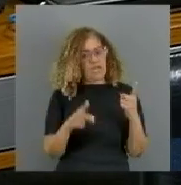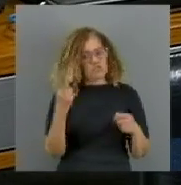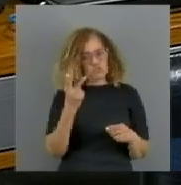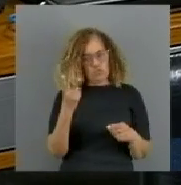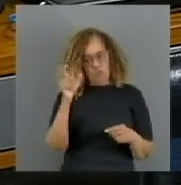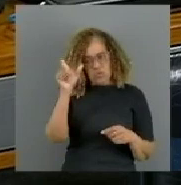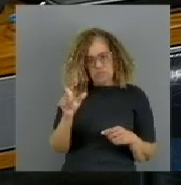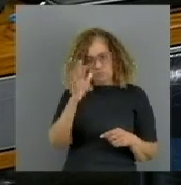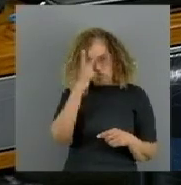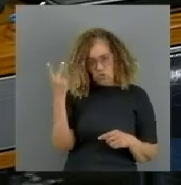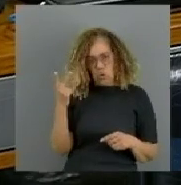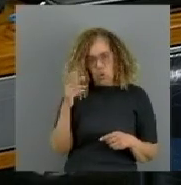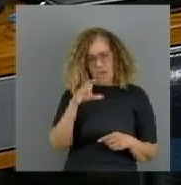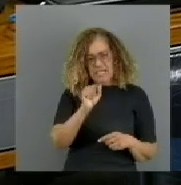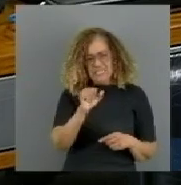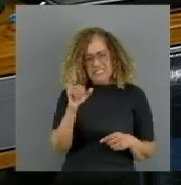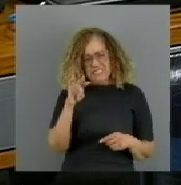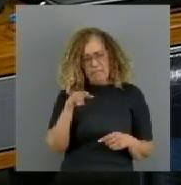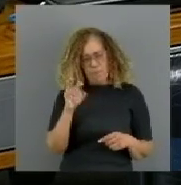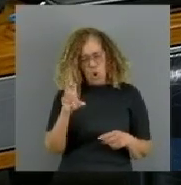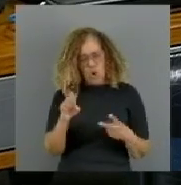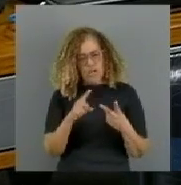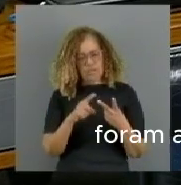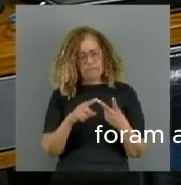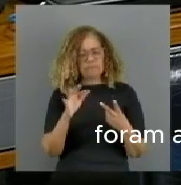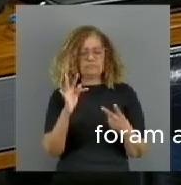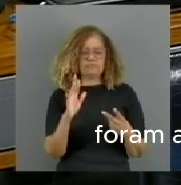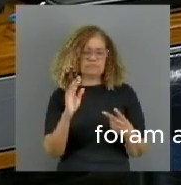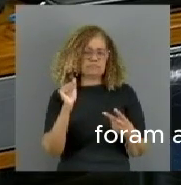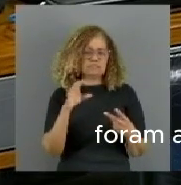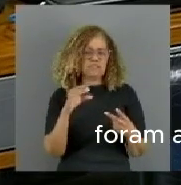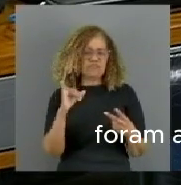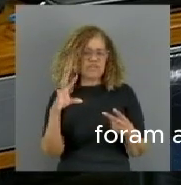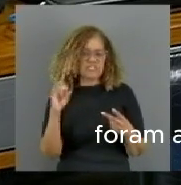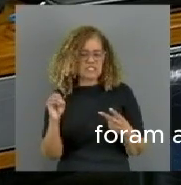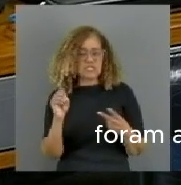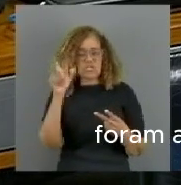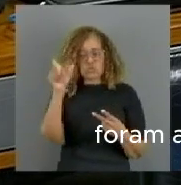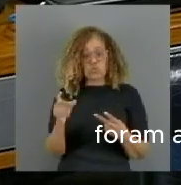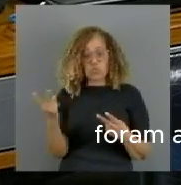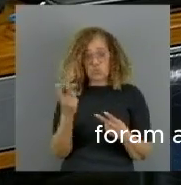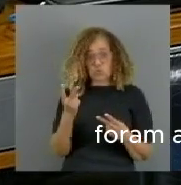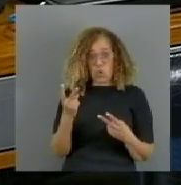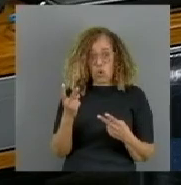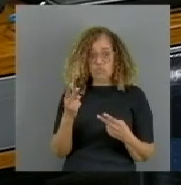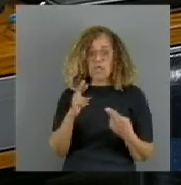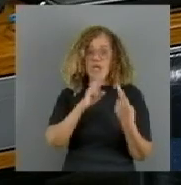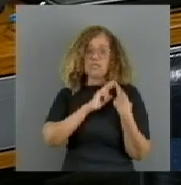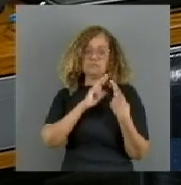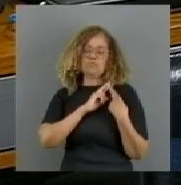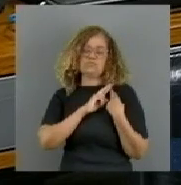integrantes, Simone Vicentini e Francisco Mansur, foram anunciados como os cabeças da área de betting